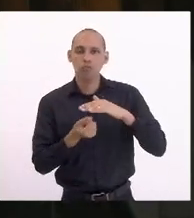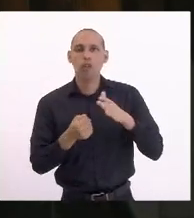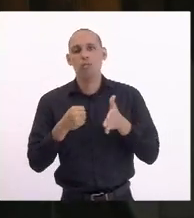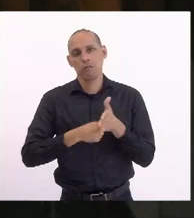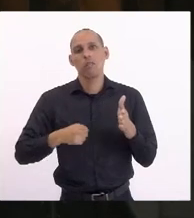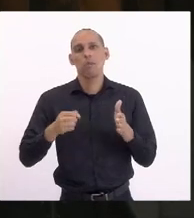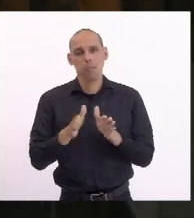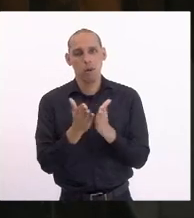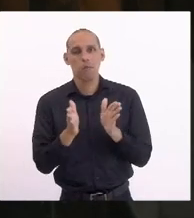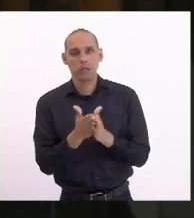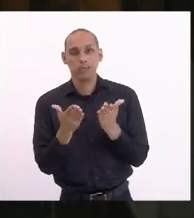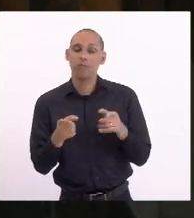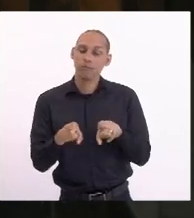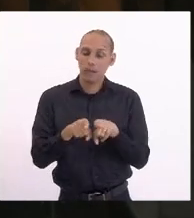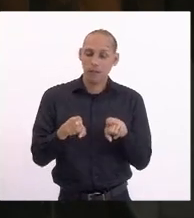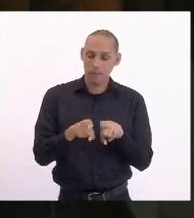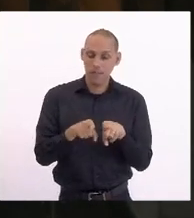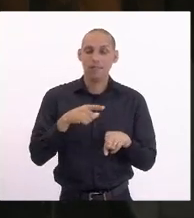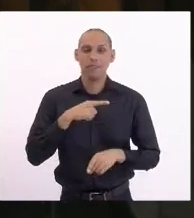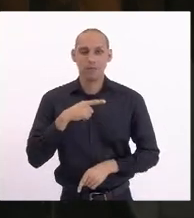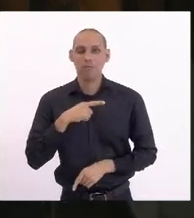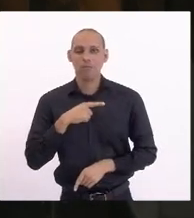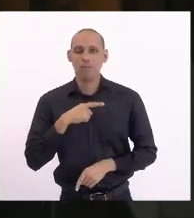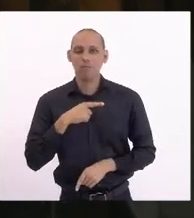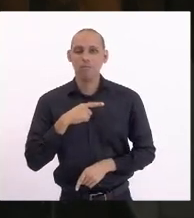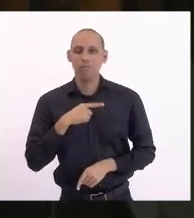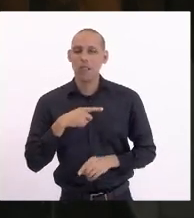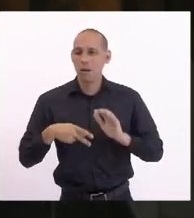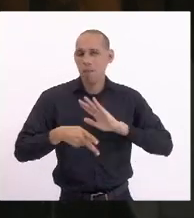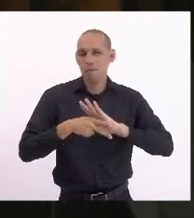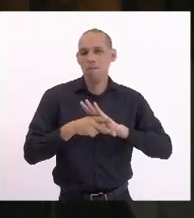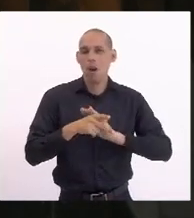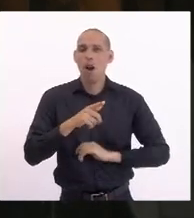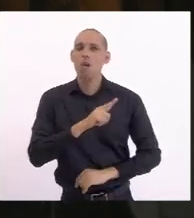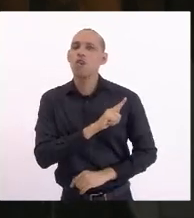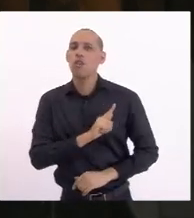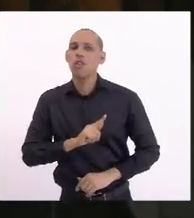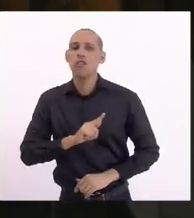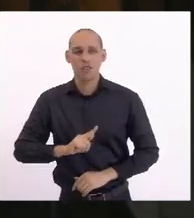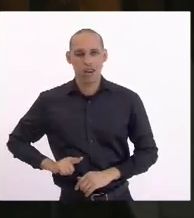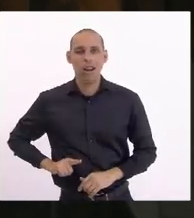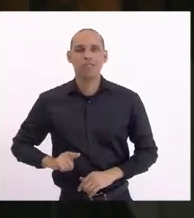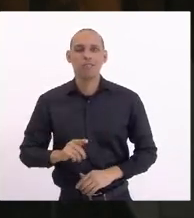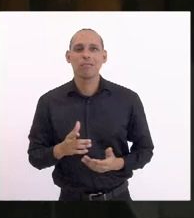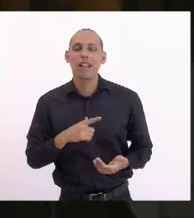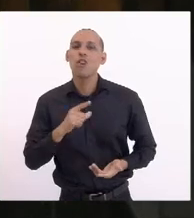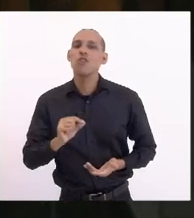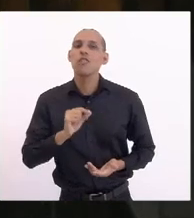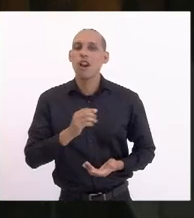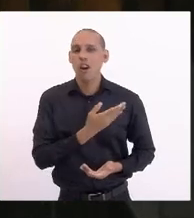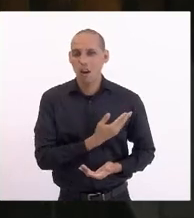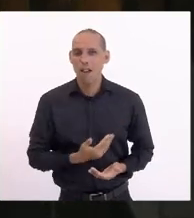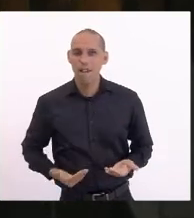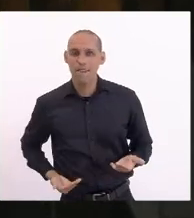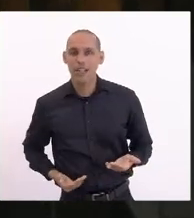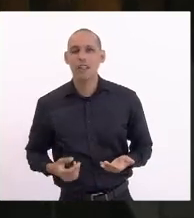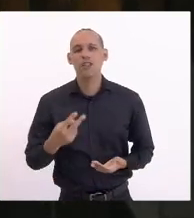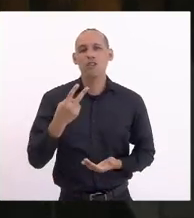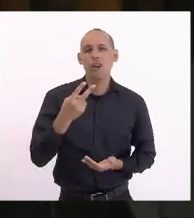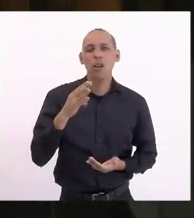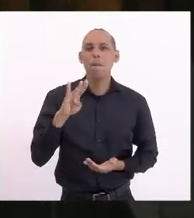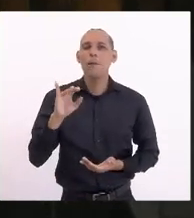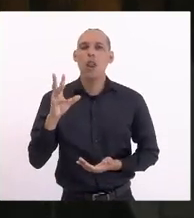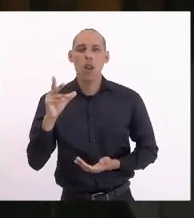ainda tem um pedacinho, a critério do governo, o orçamento tem 2 bilhões e 450